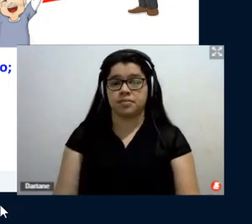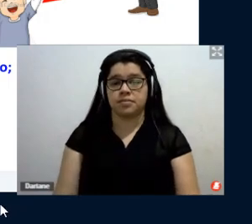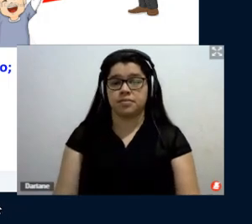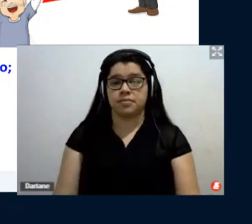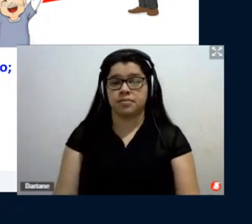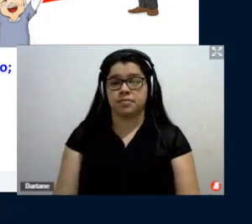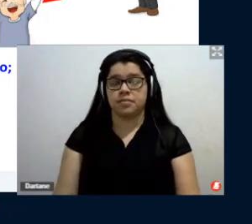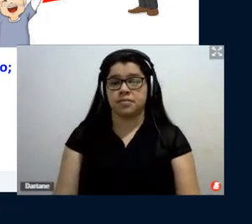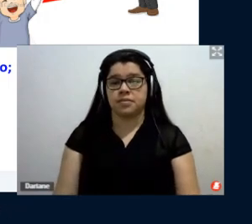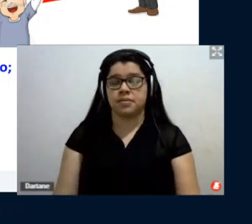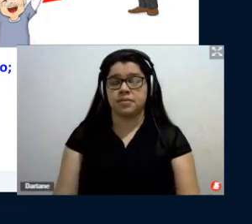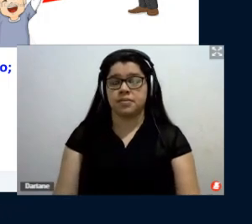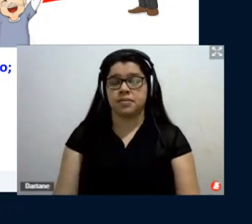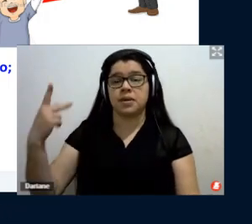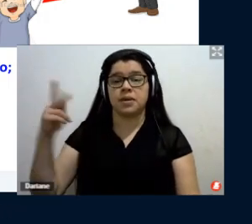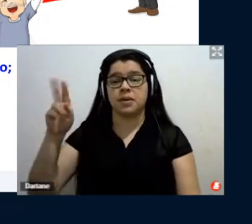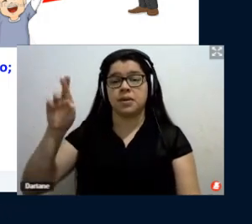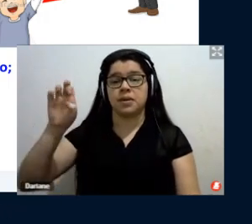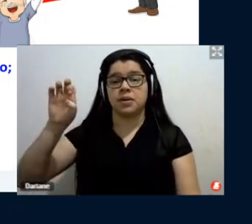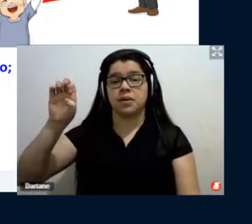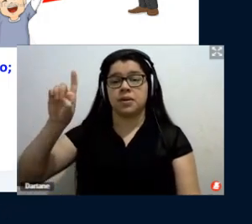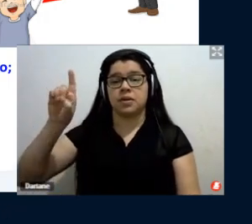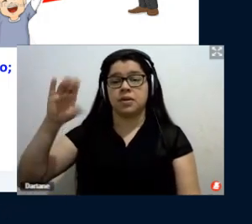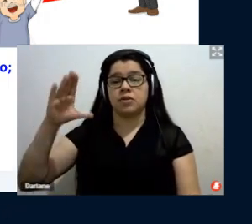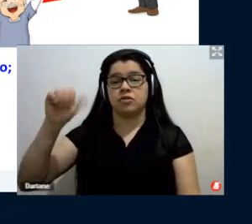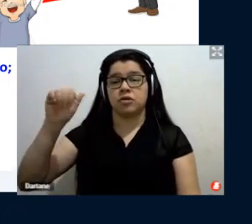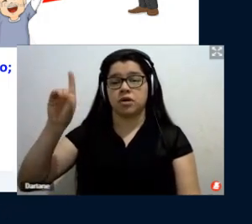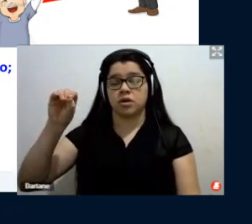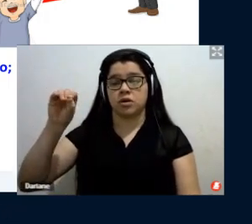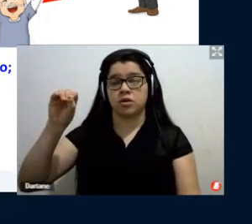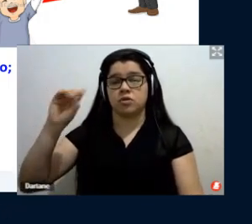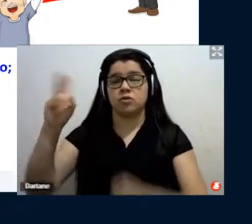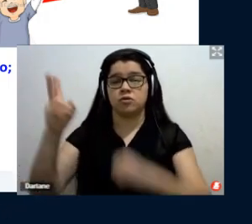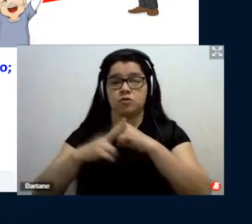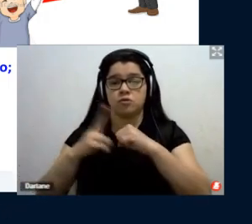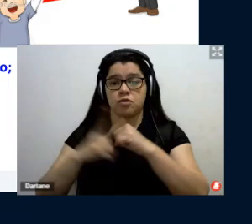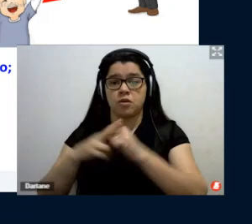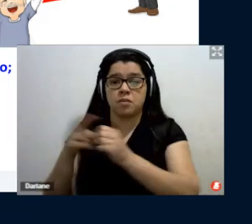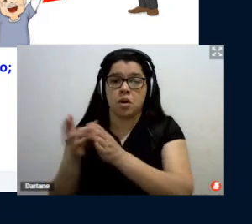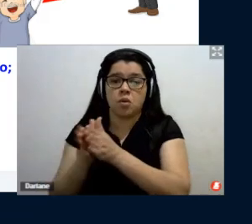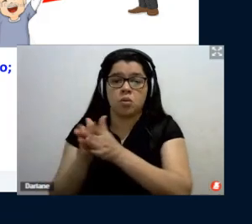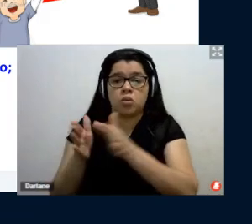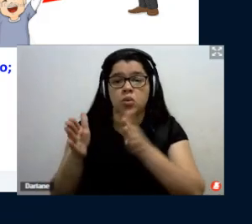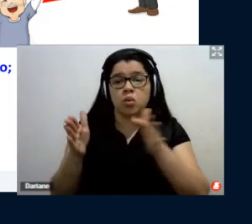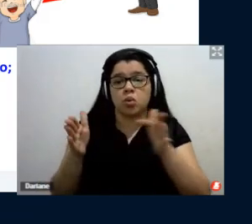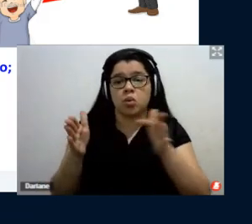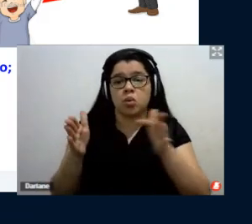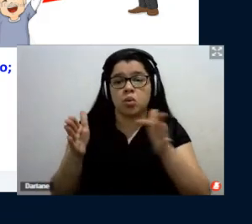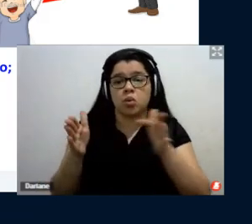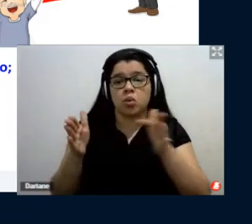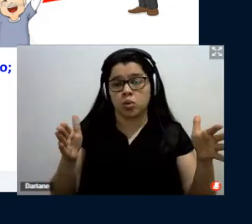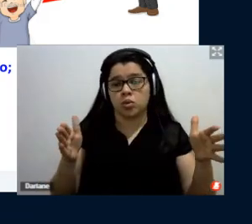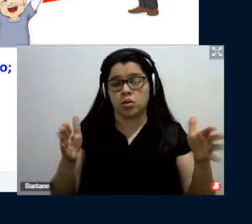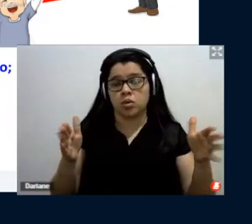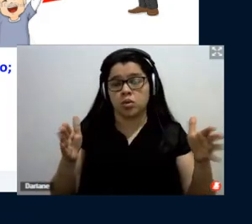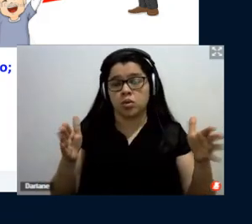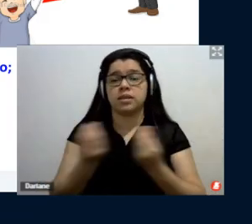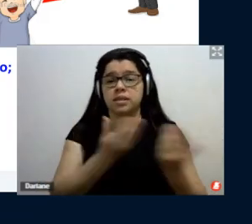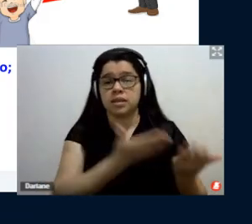Predicado verbal, o restante. Deu um livro ao amigo de infância